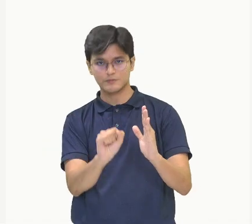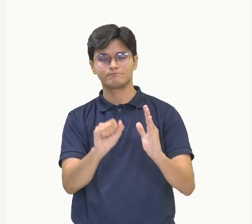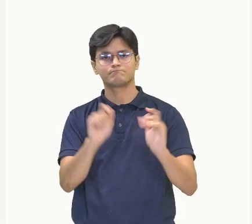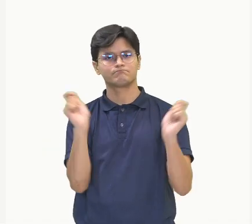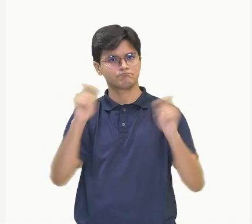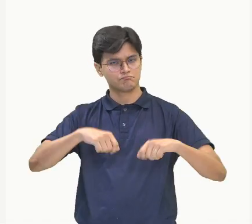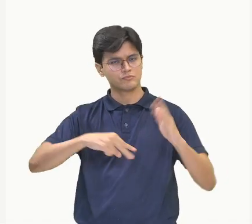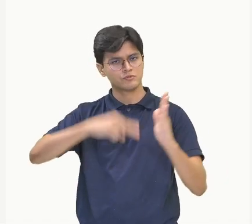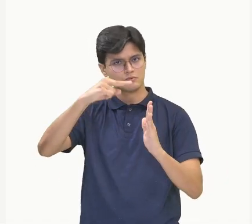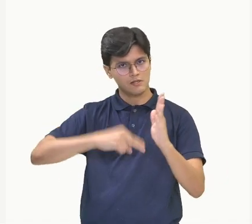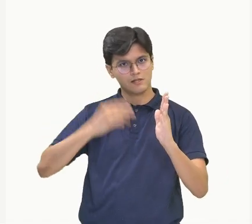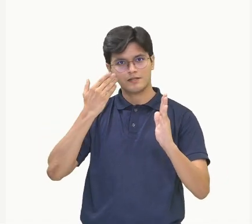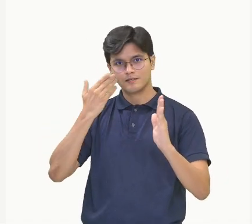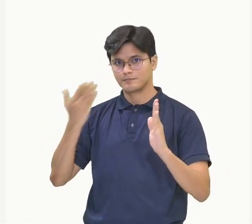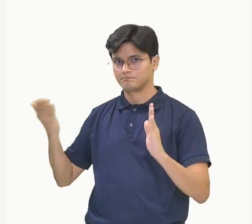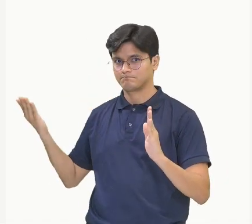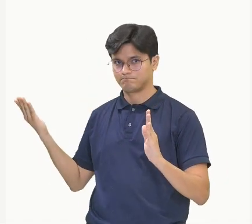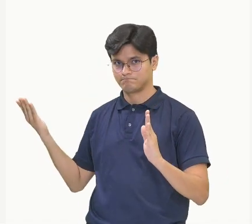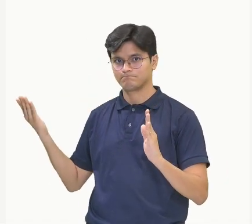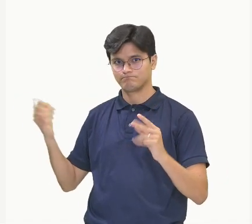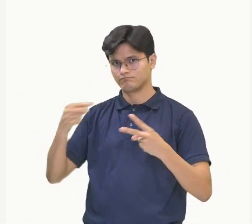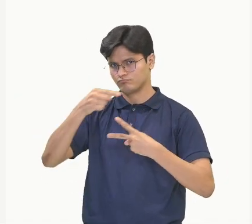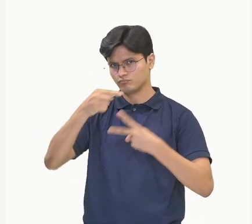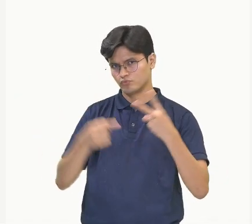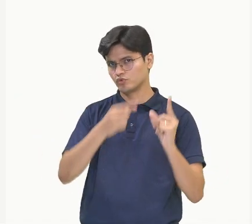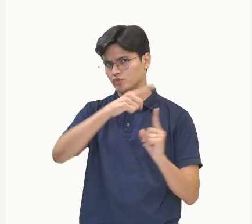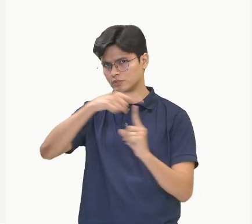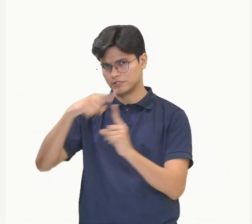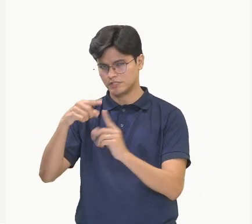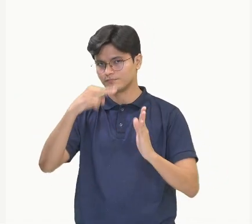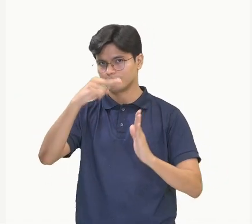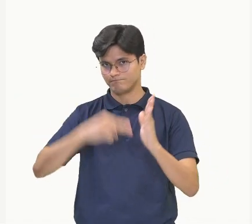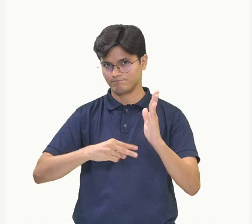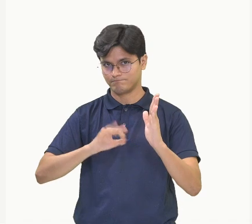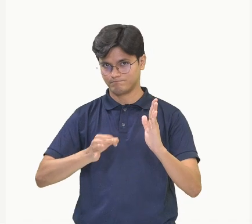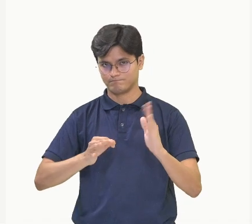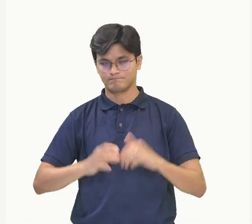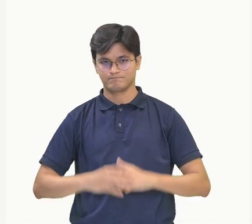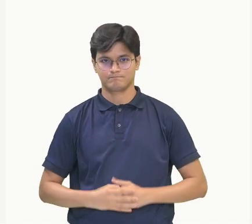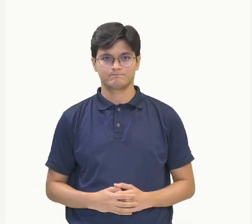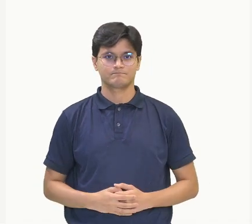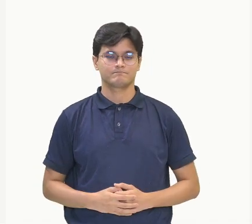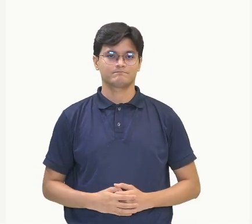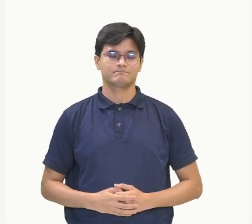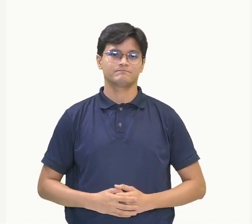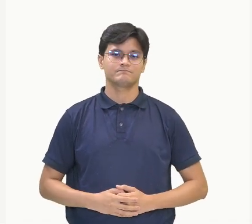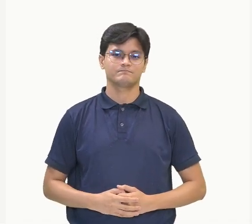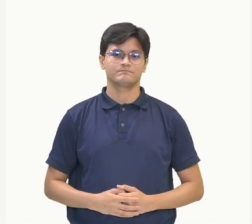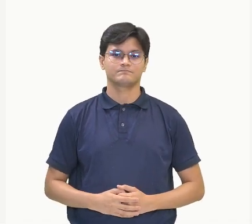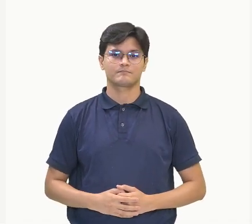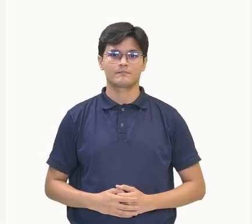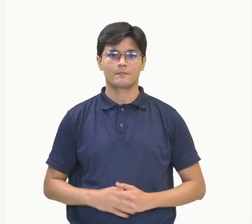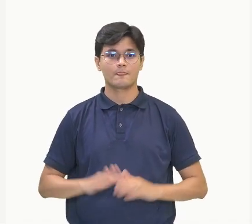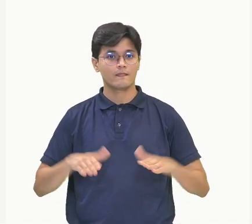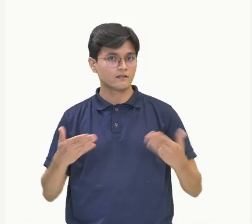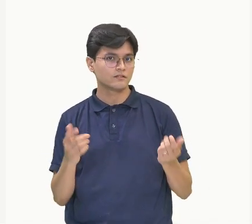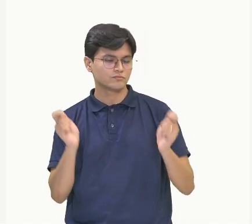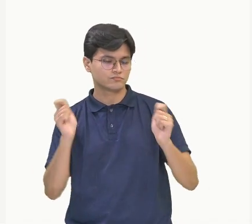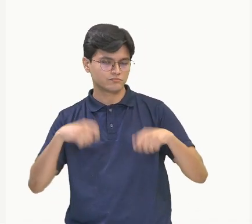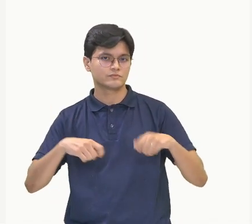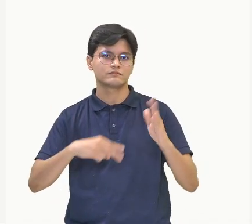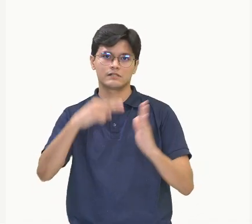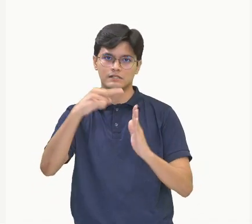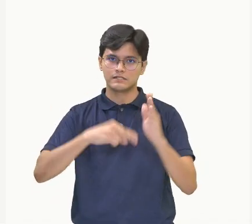ou simplesmente 17 centésimos. Ok? Então, posso ler também dessa